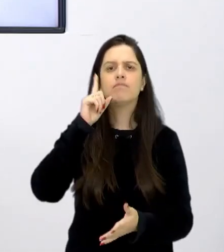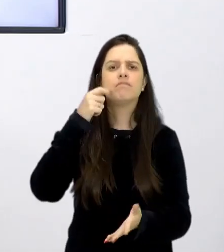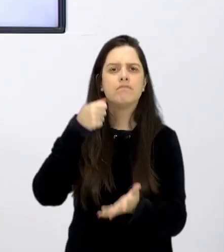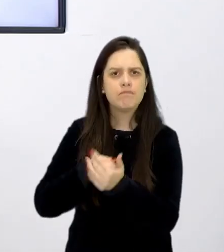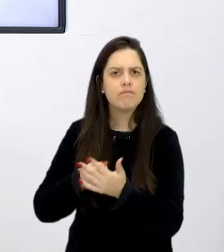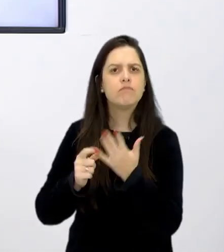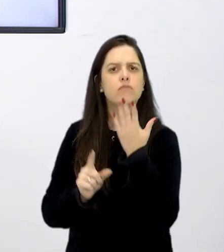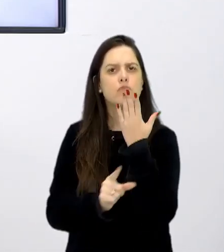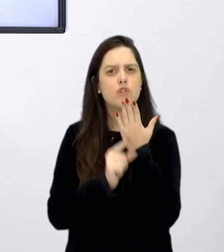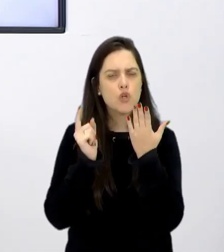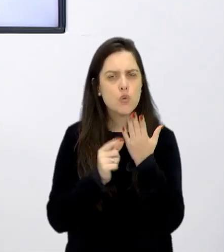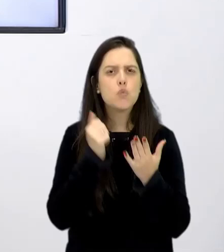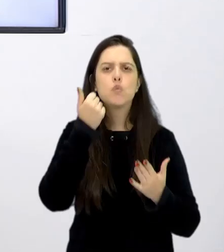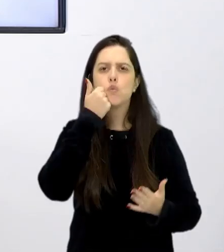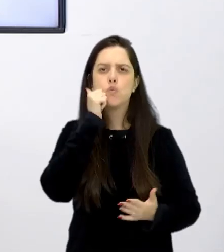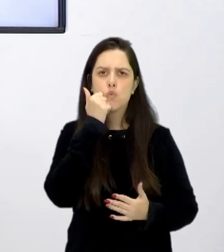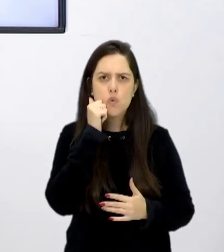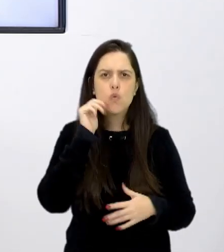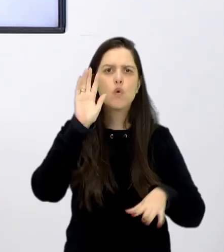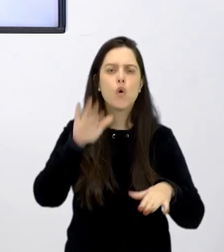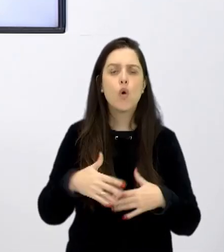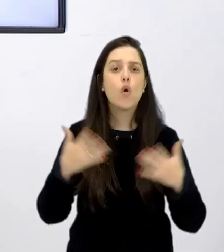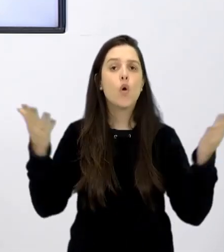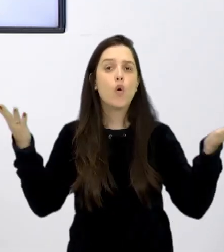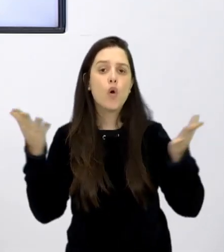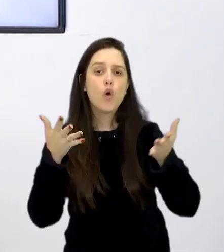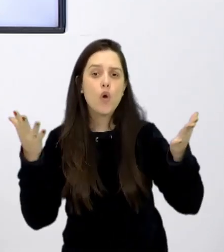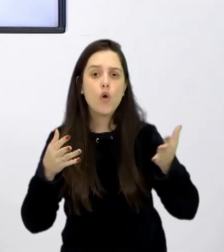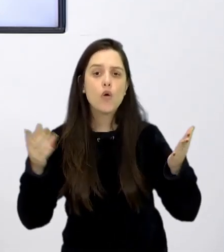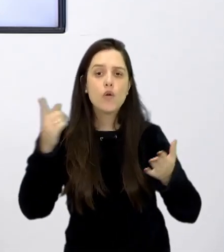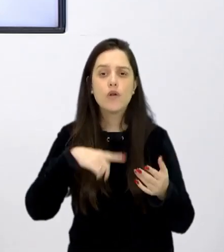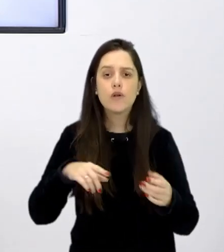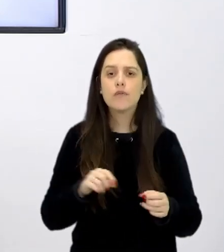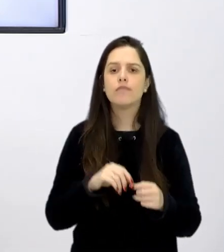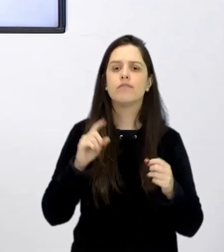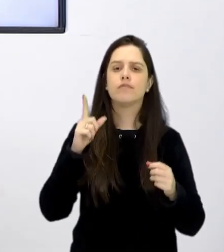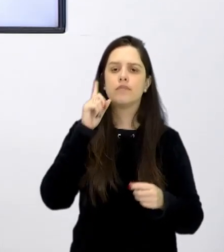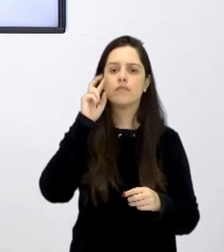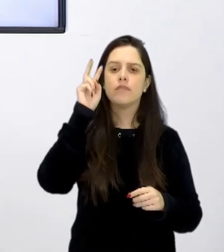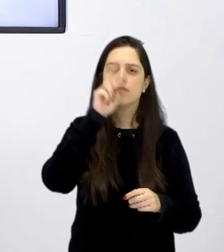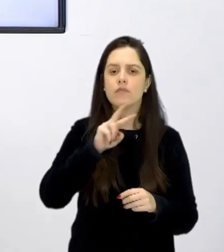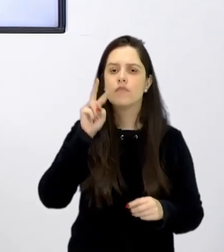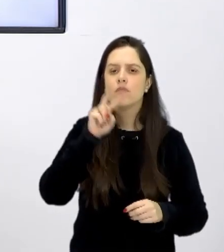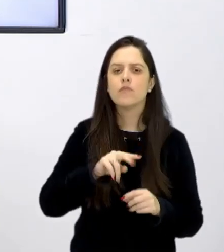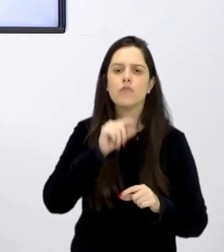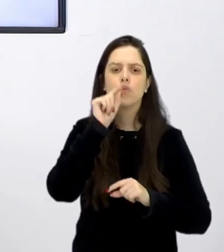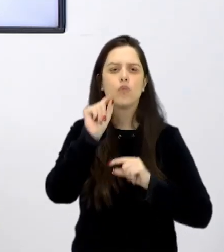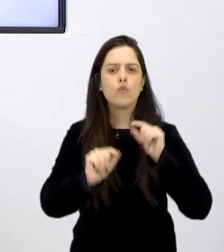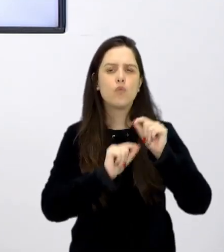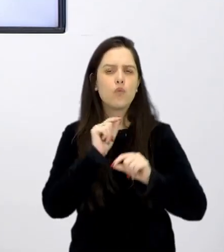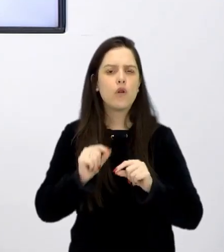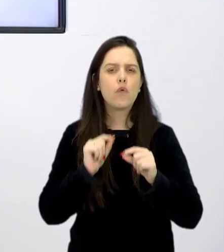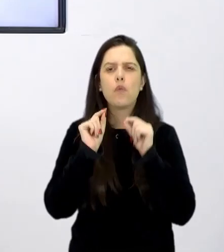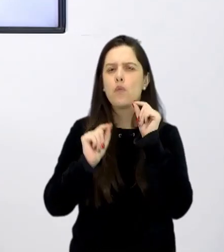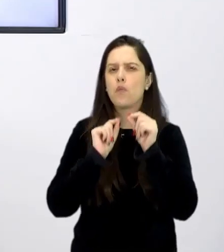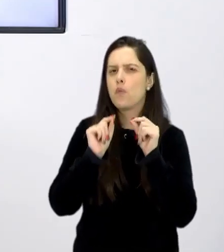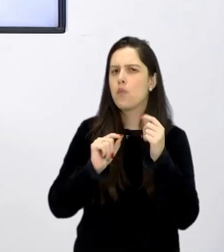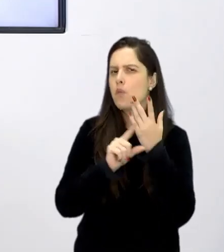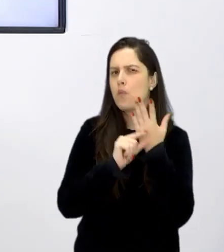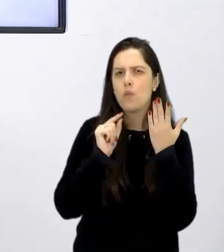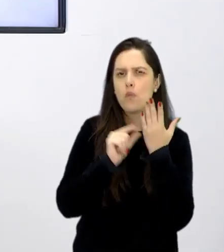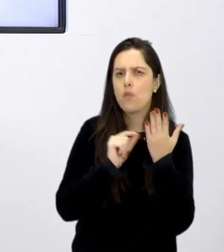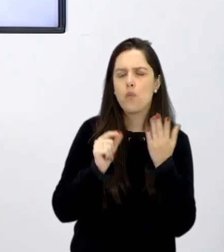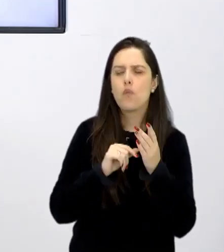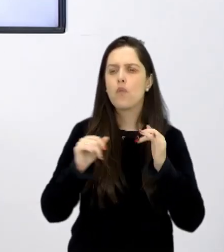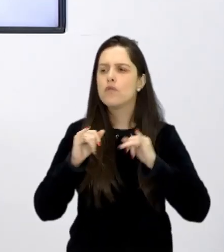artigo de divulgação científica. Hoje, eu quero também que vocês pensem, revejam aí, se vocês recordam o que é um artigo de